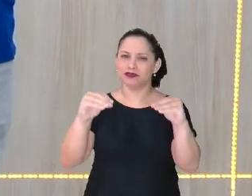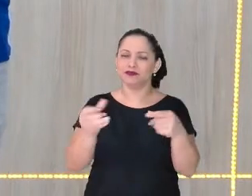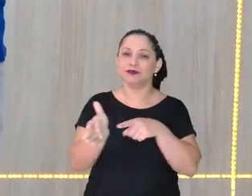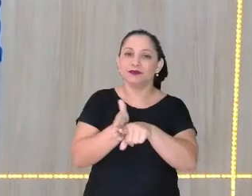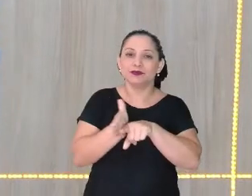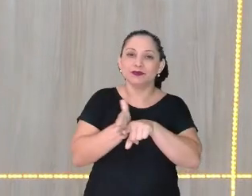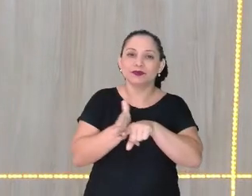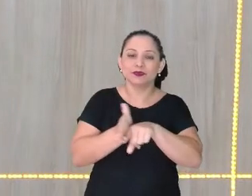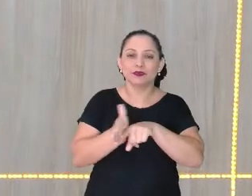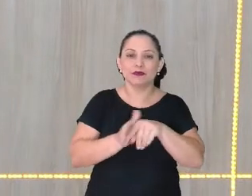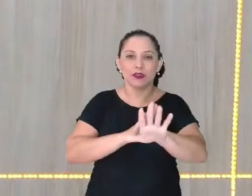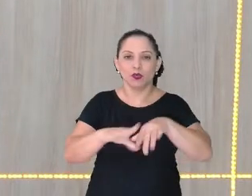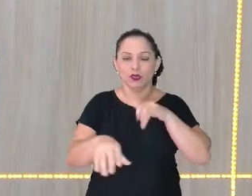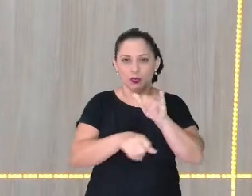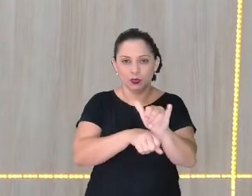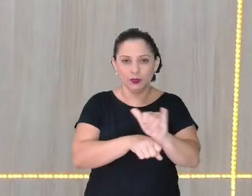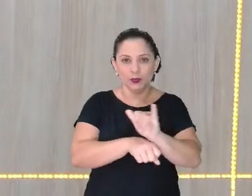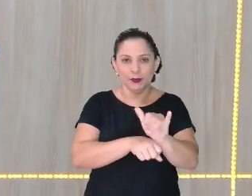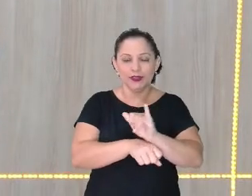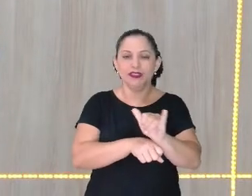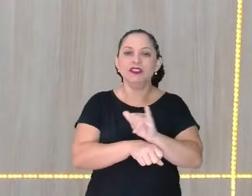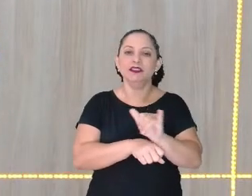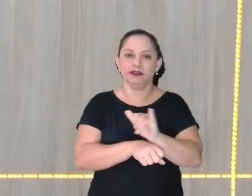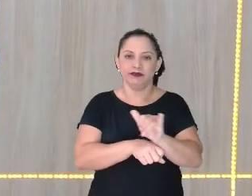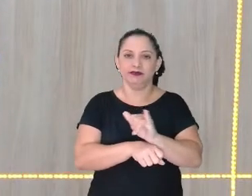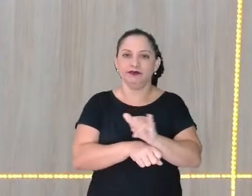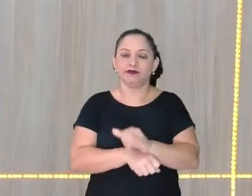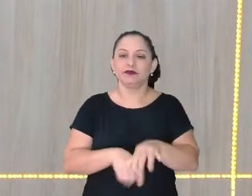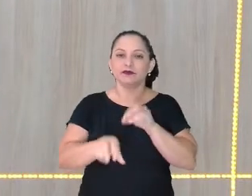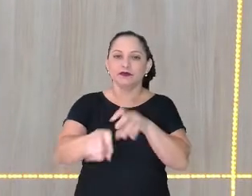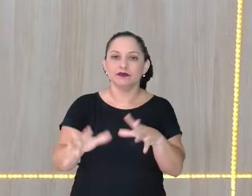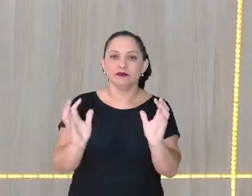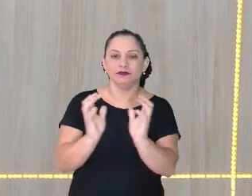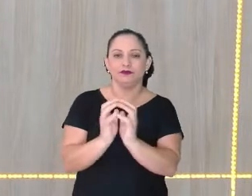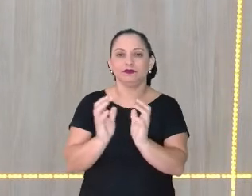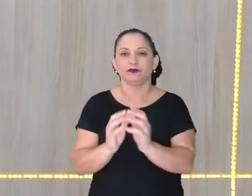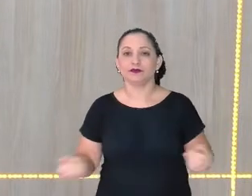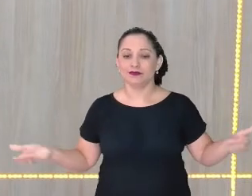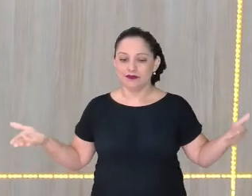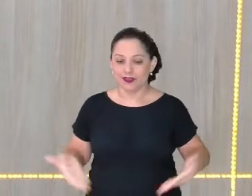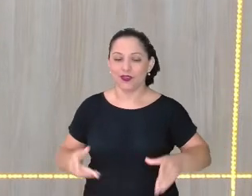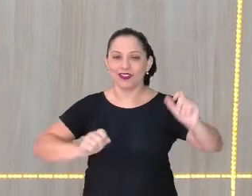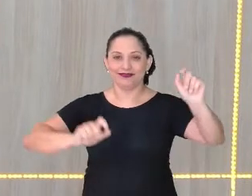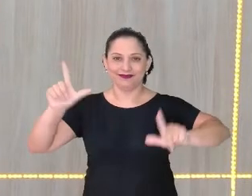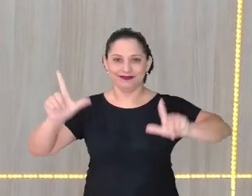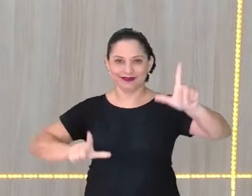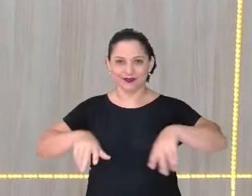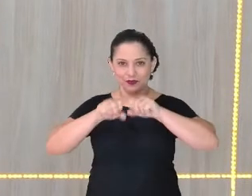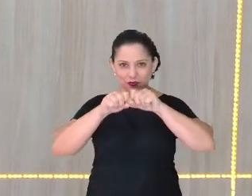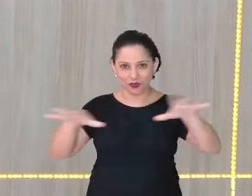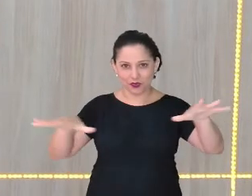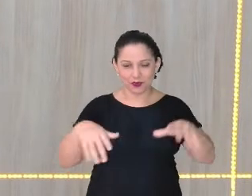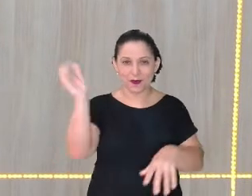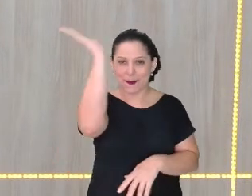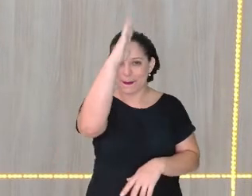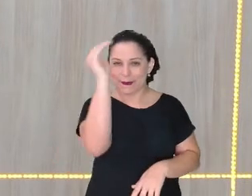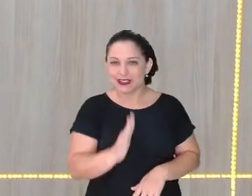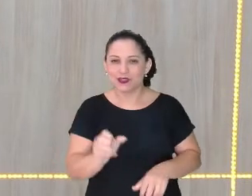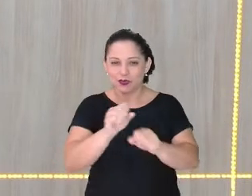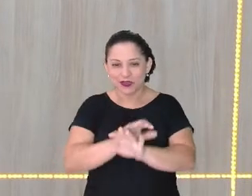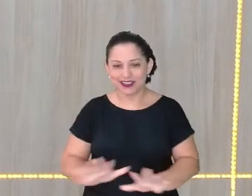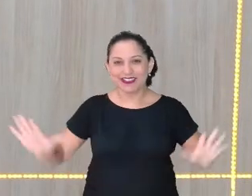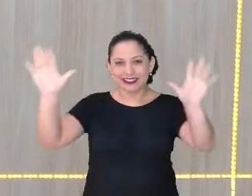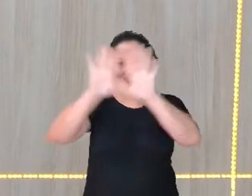do Educa Recife, né? Pelo YouTube. E agora ao vivo e a cores para todo o Brasil, pela TV Nova Nordeste,